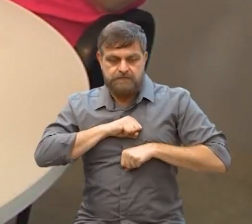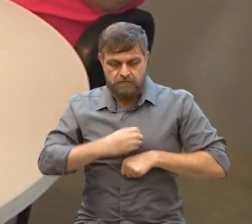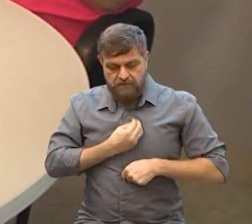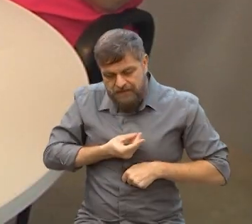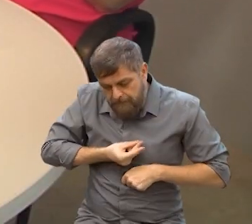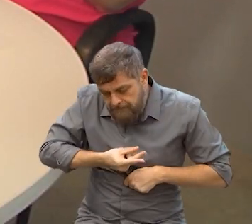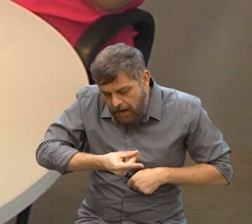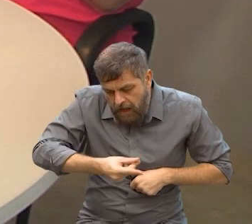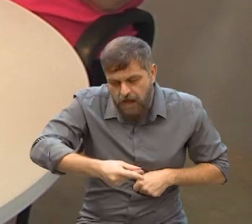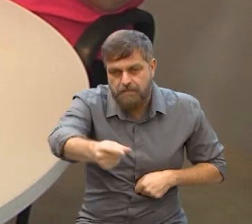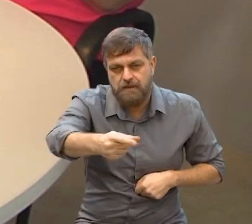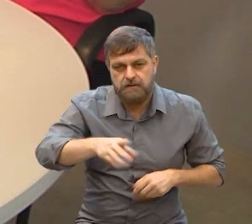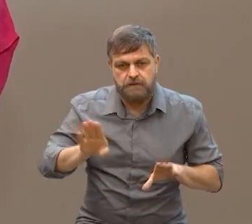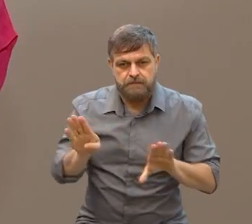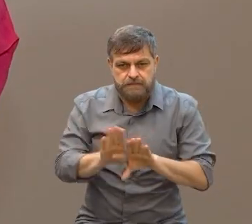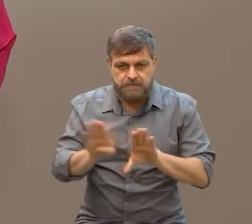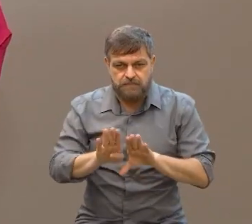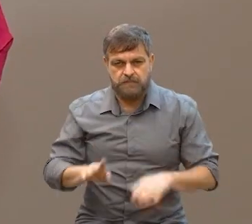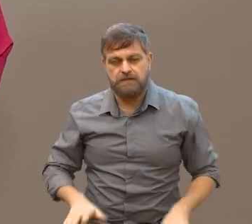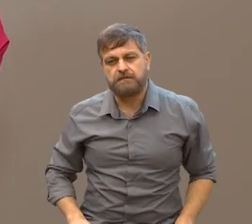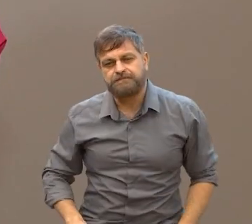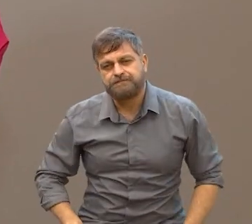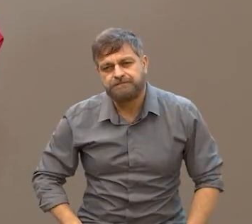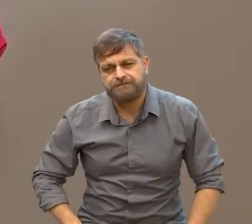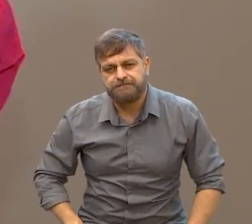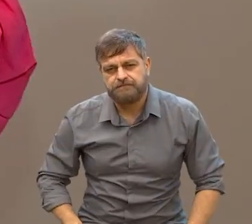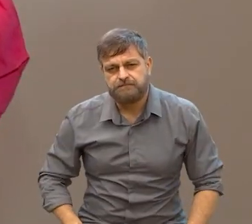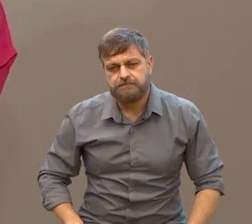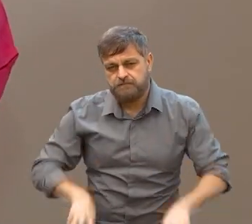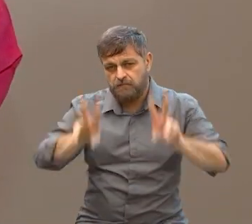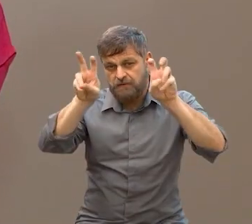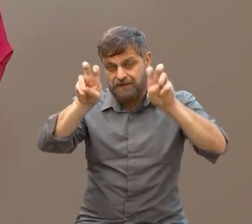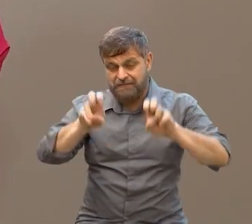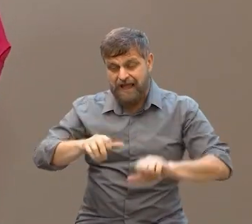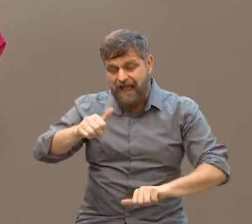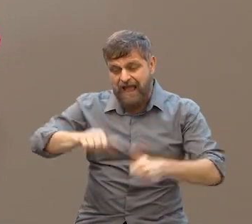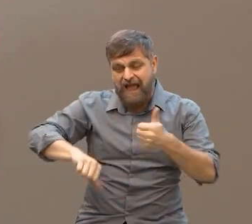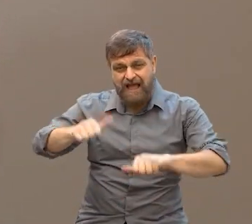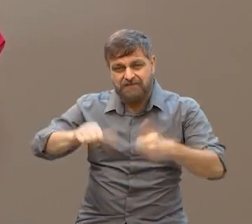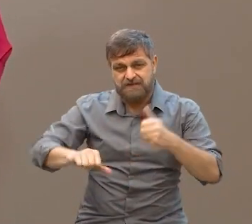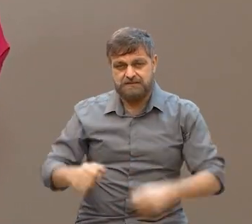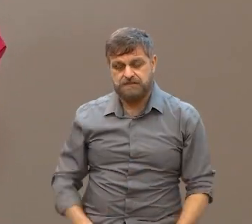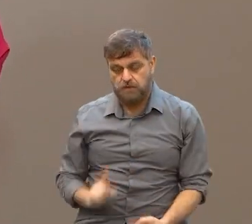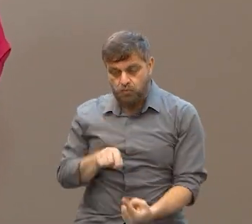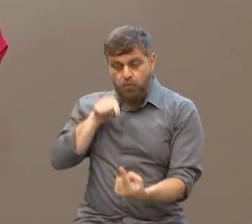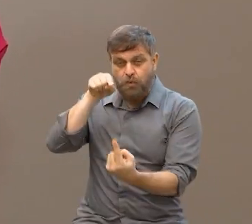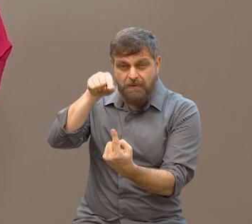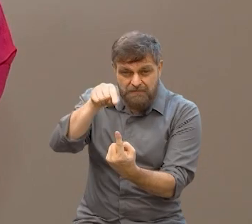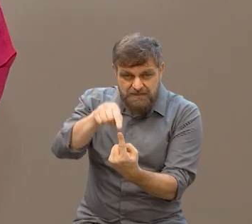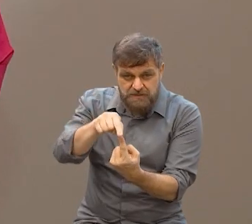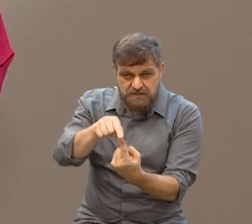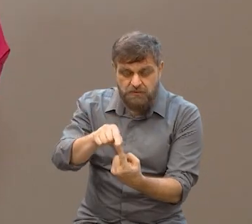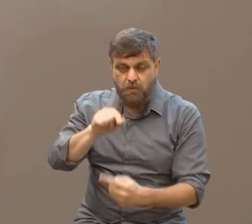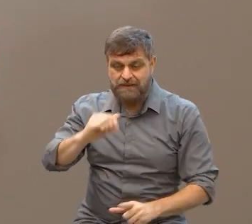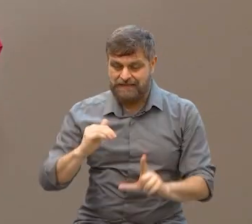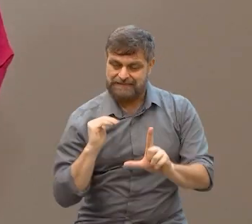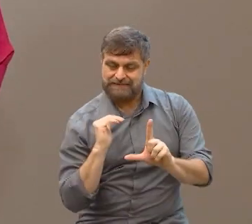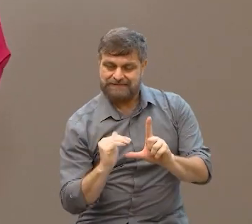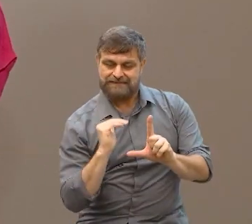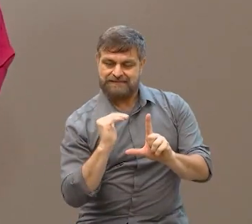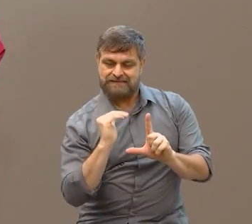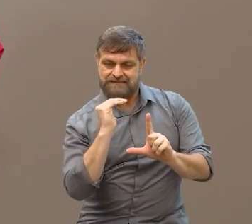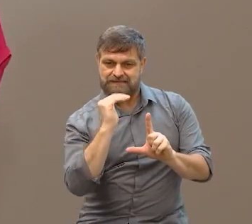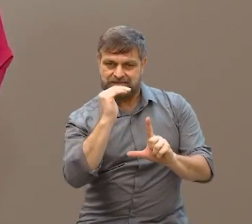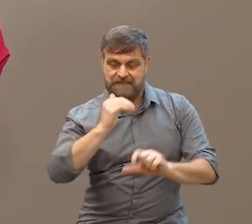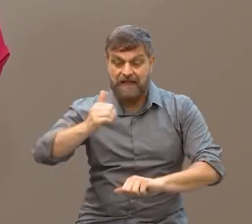todos os níveis, né? Então, a questão da avaliação está muito mais ligada ao nível que